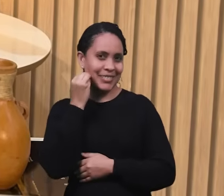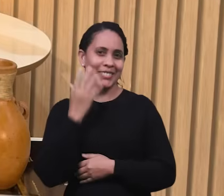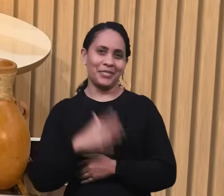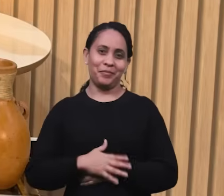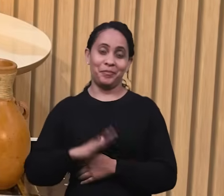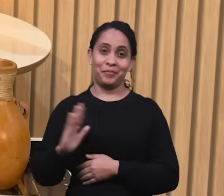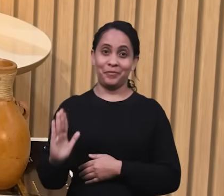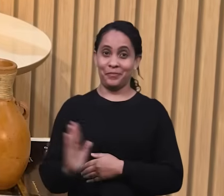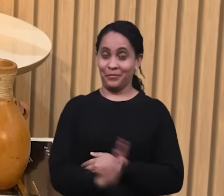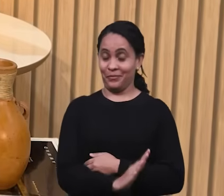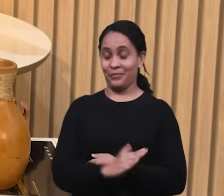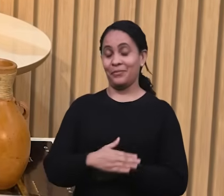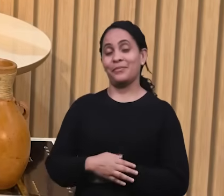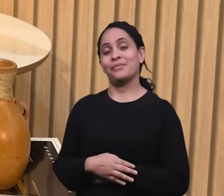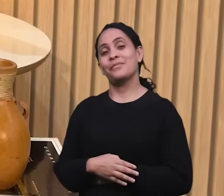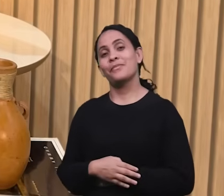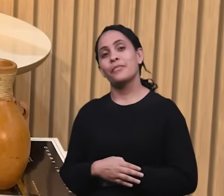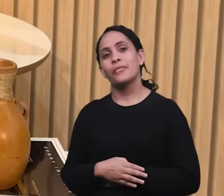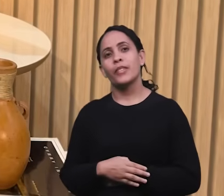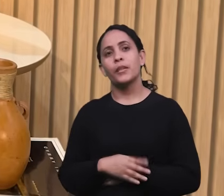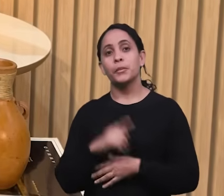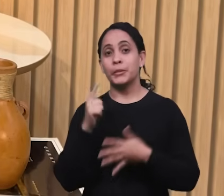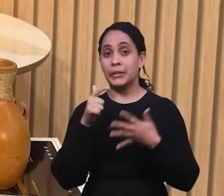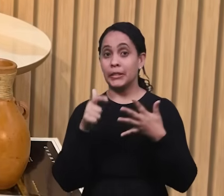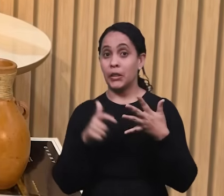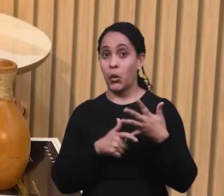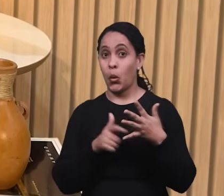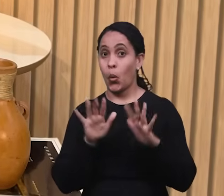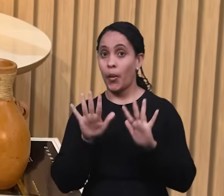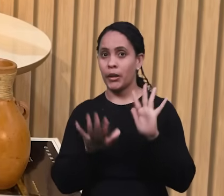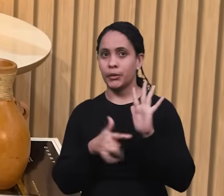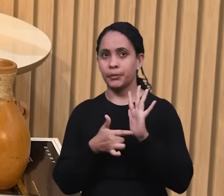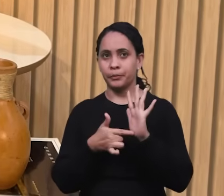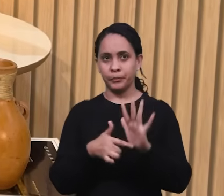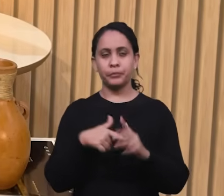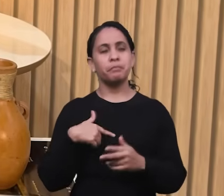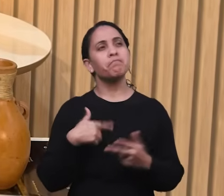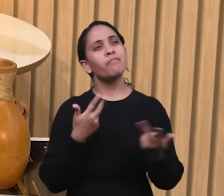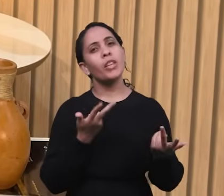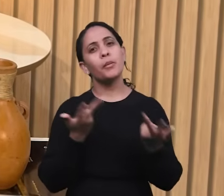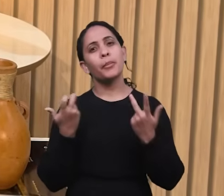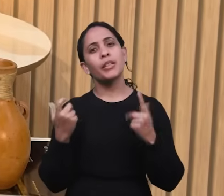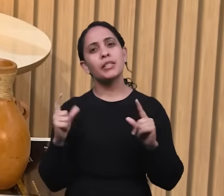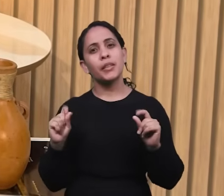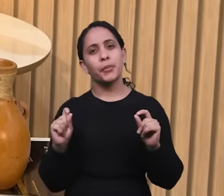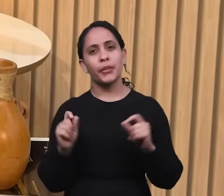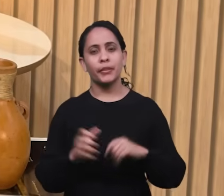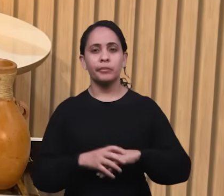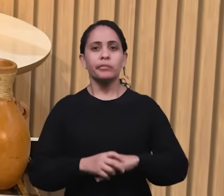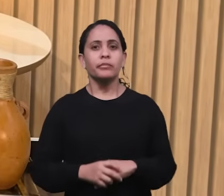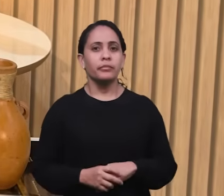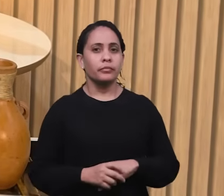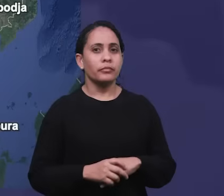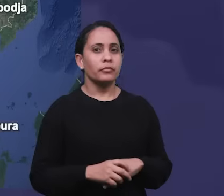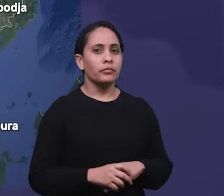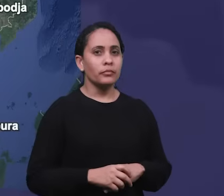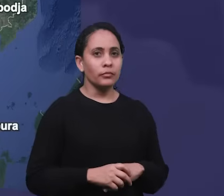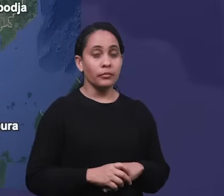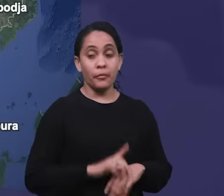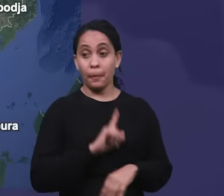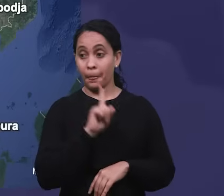trazer alguns detalhes. Vamos lá. Coisas assim que chamam muita atenção. Sri